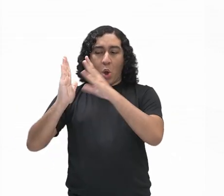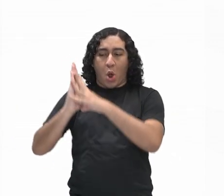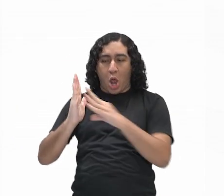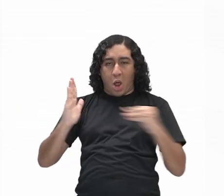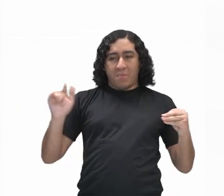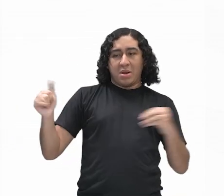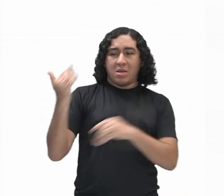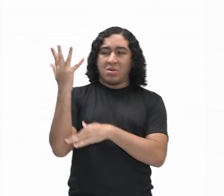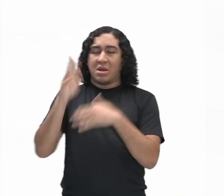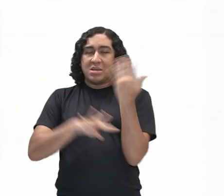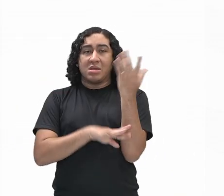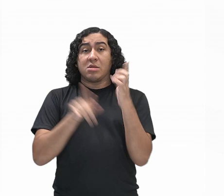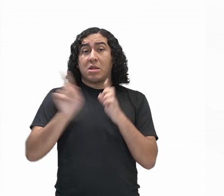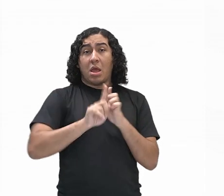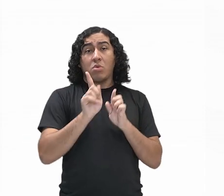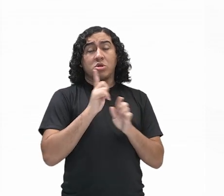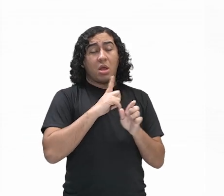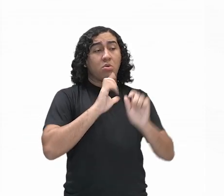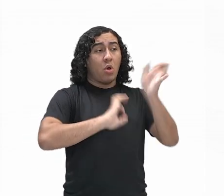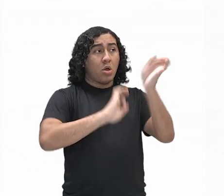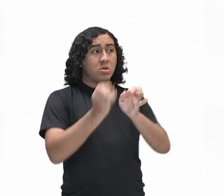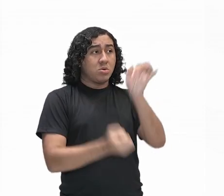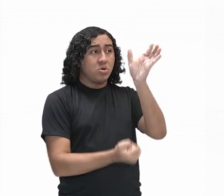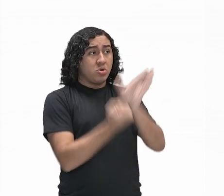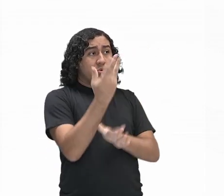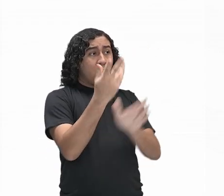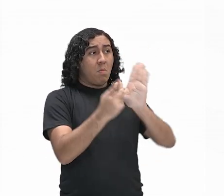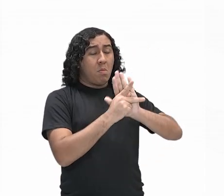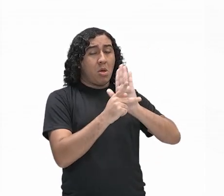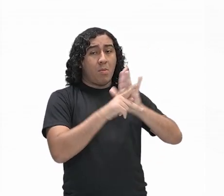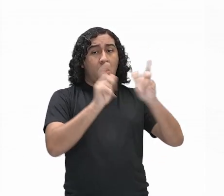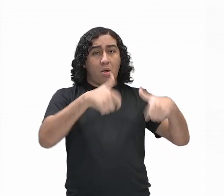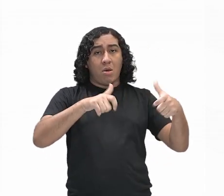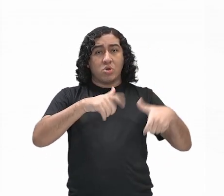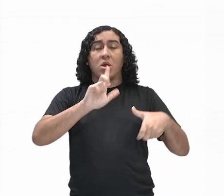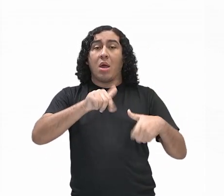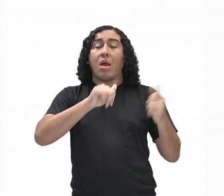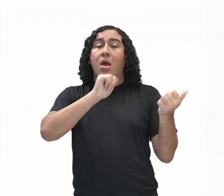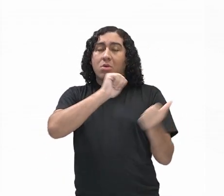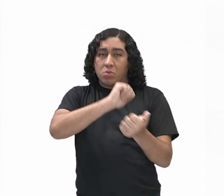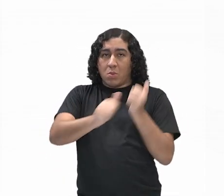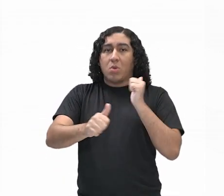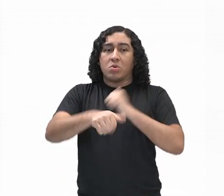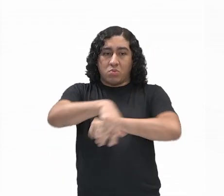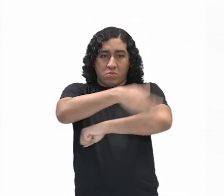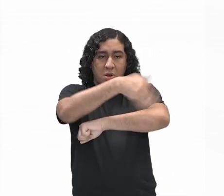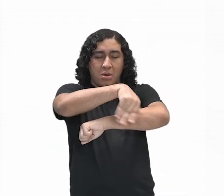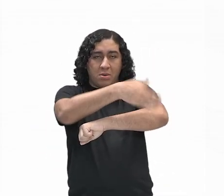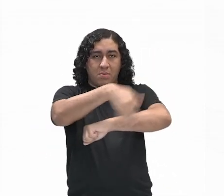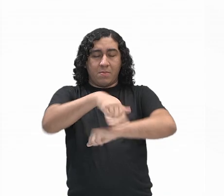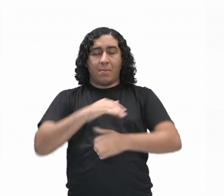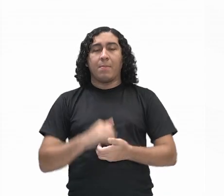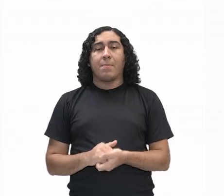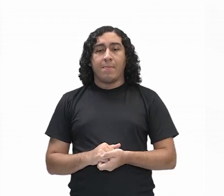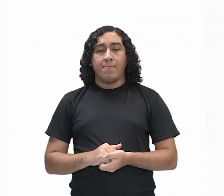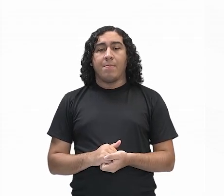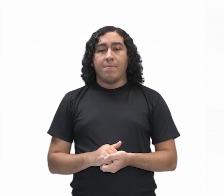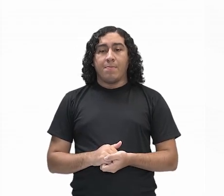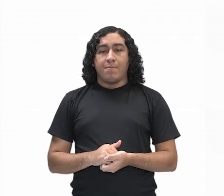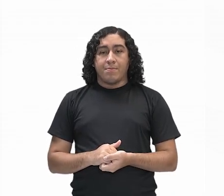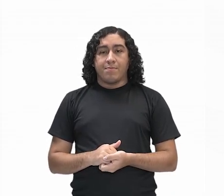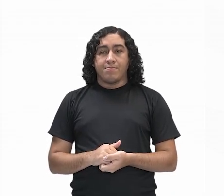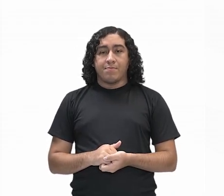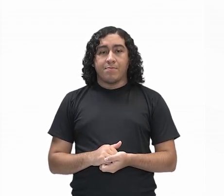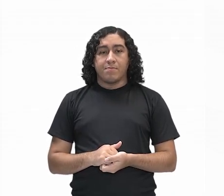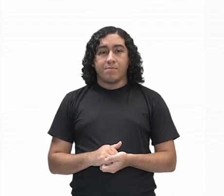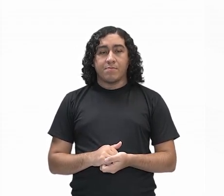ela foi especificamente criada mesmo para a modalidade urbana, certo? E aí ela